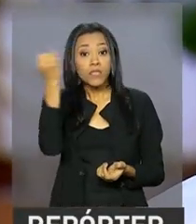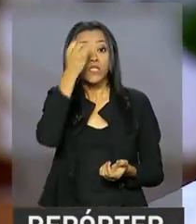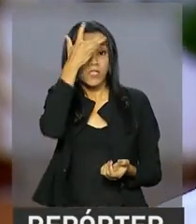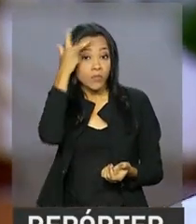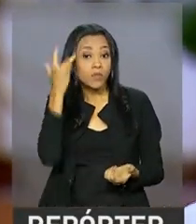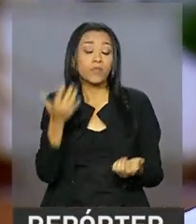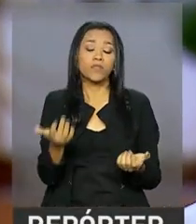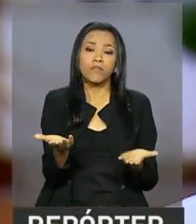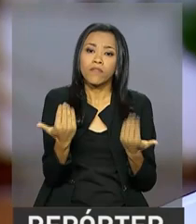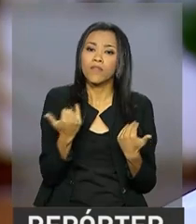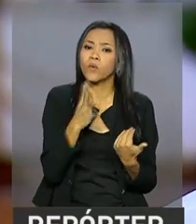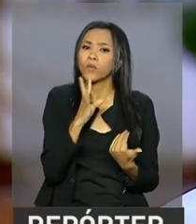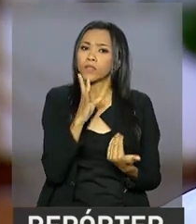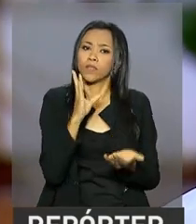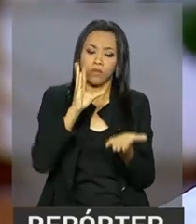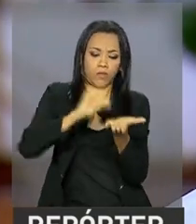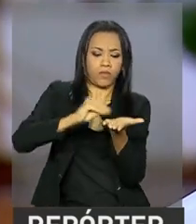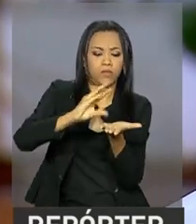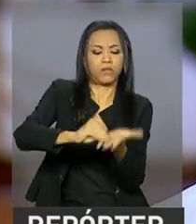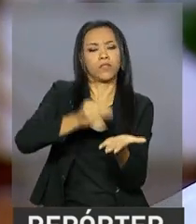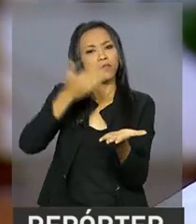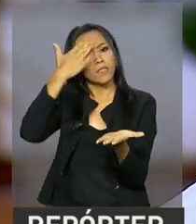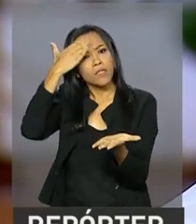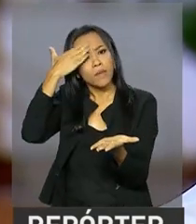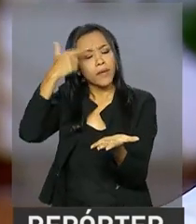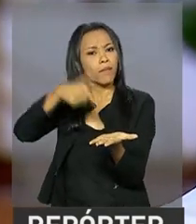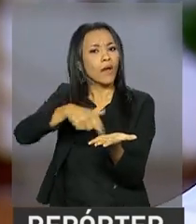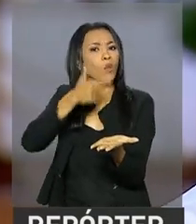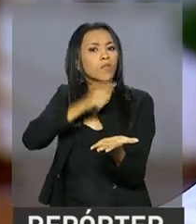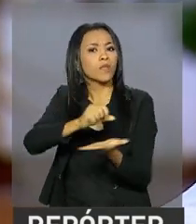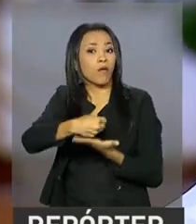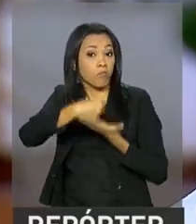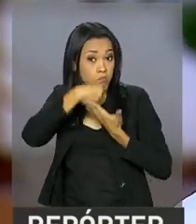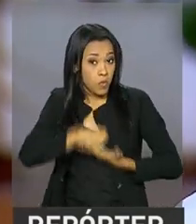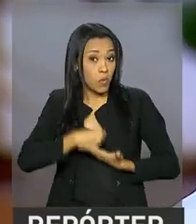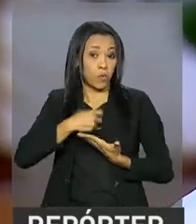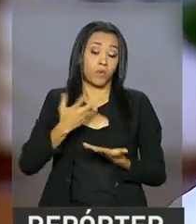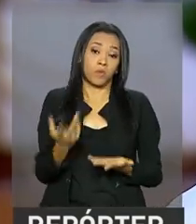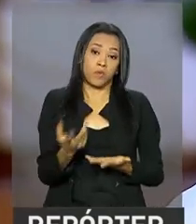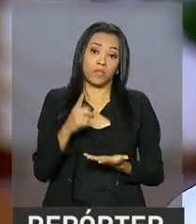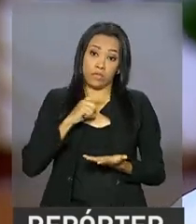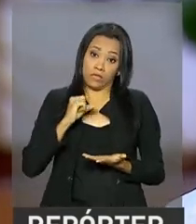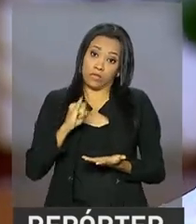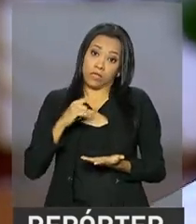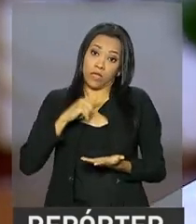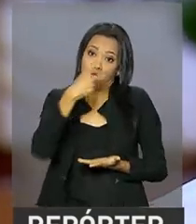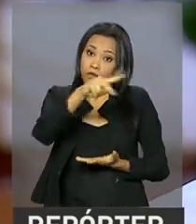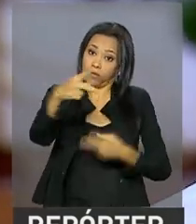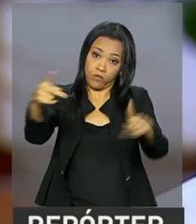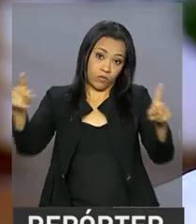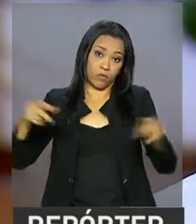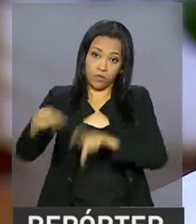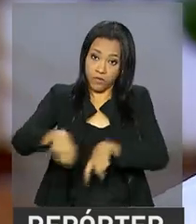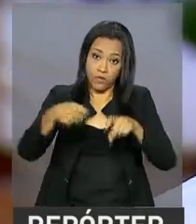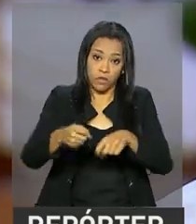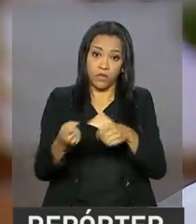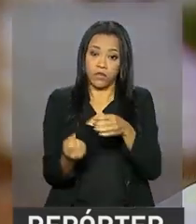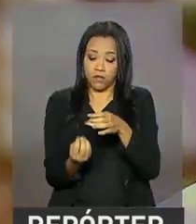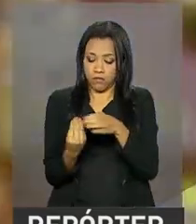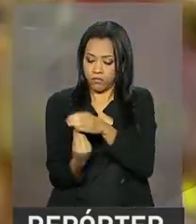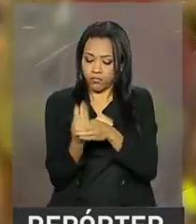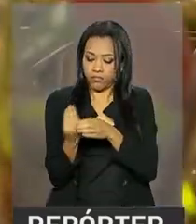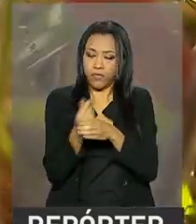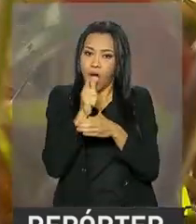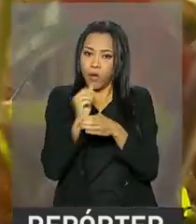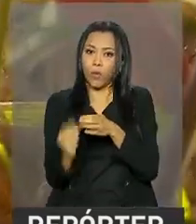rios, que é uma forma dele obter apoio para regularizar os seus passivos, especialmente nascentes e apps hídricas, e com isso também eh compor